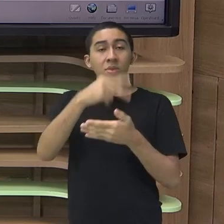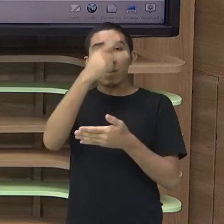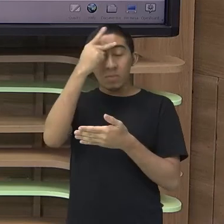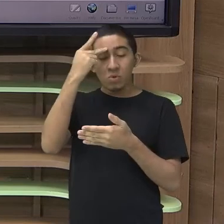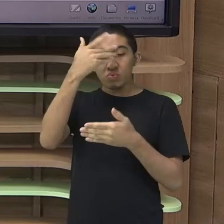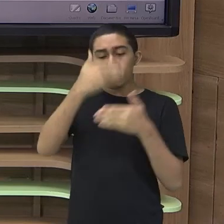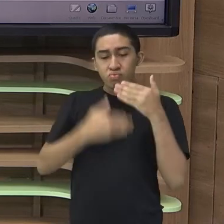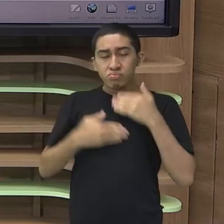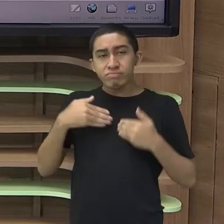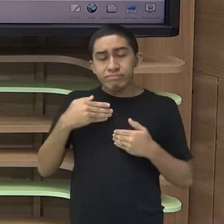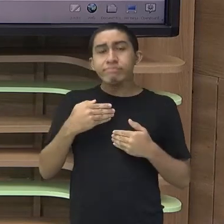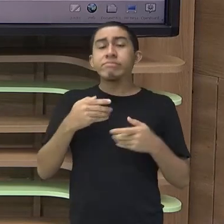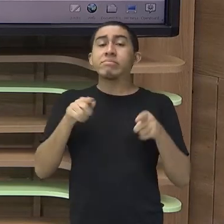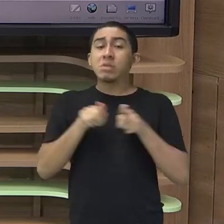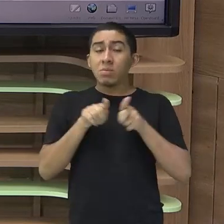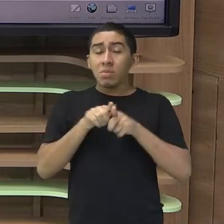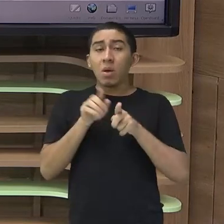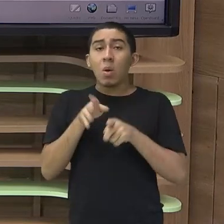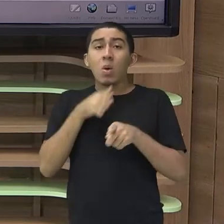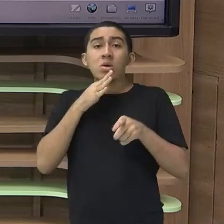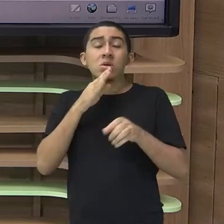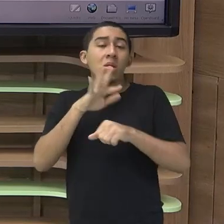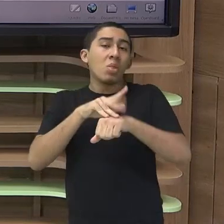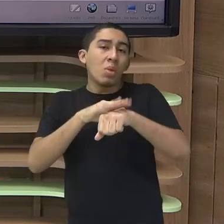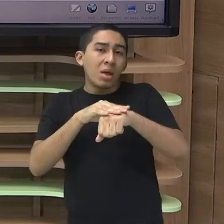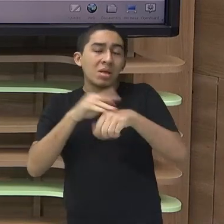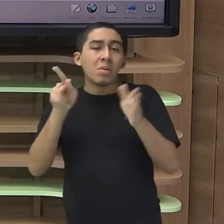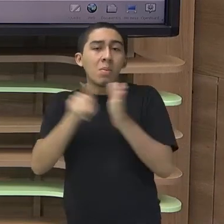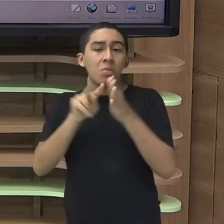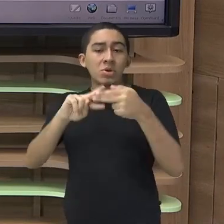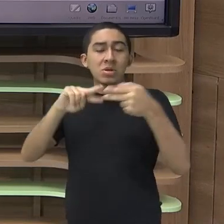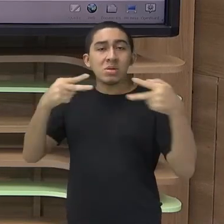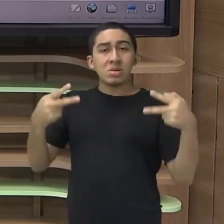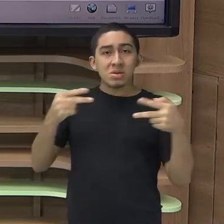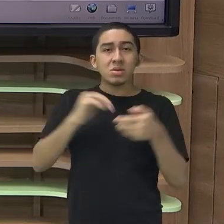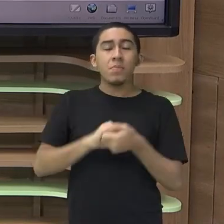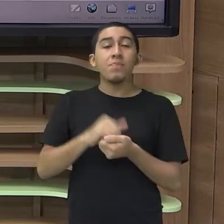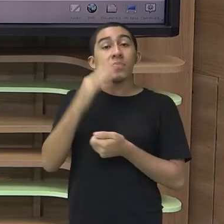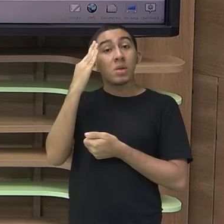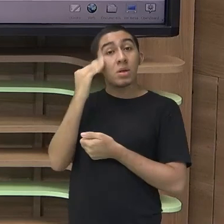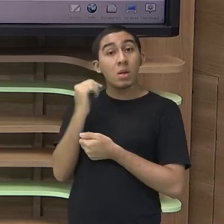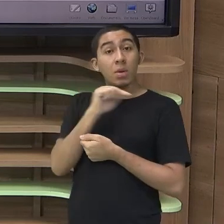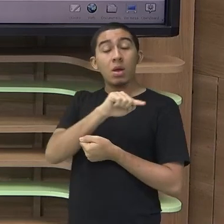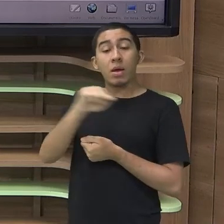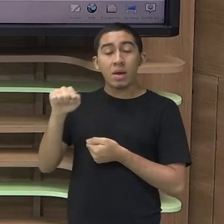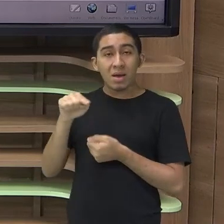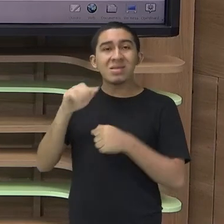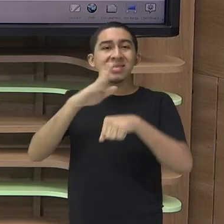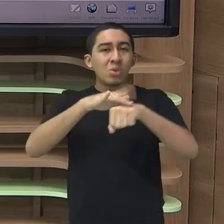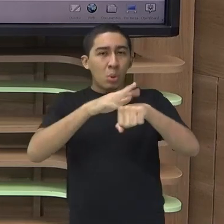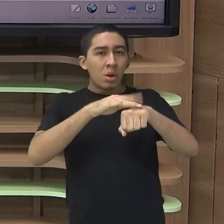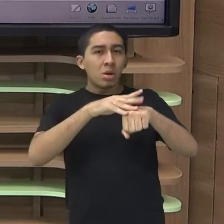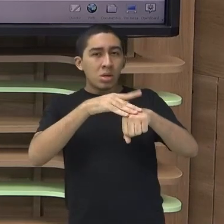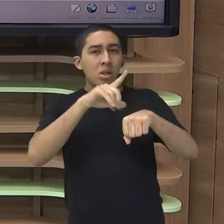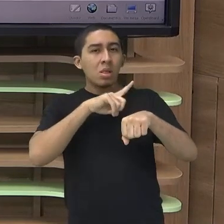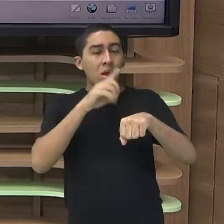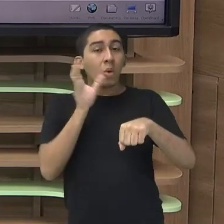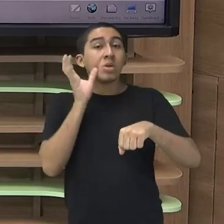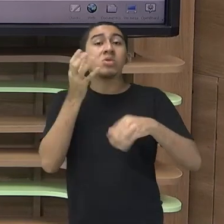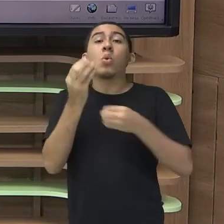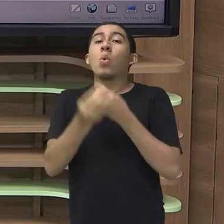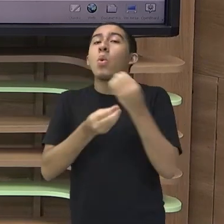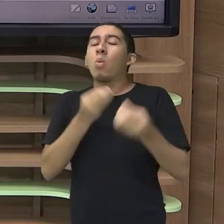como síndromes, né? Conhecidas como doenças genéticas, sabendo que esta doença ela acontece de